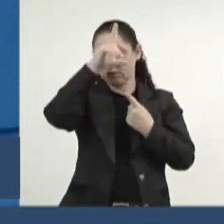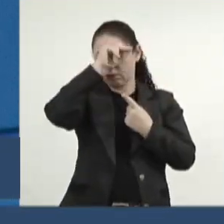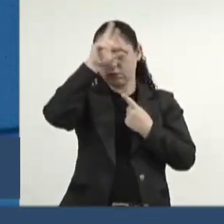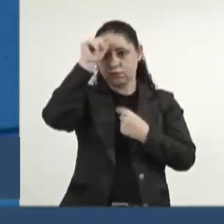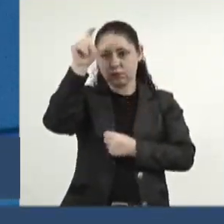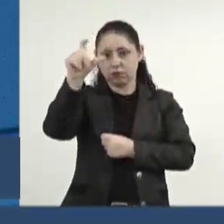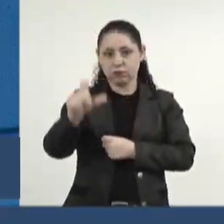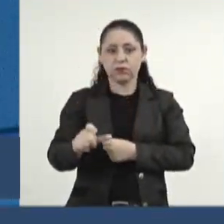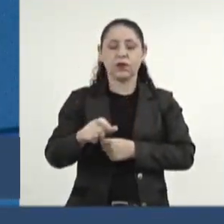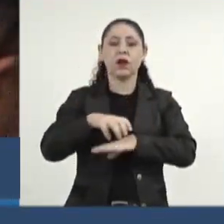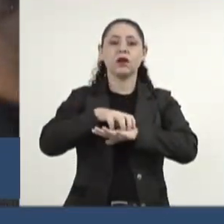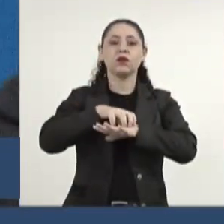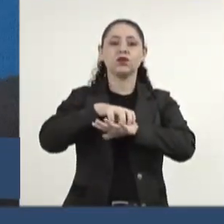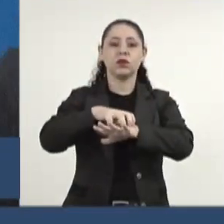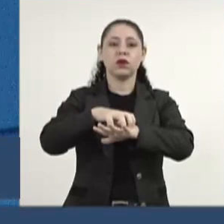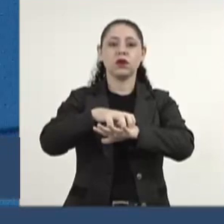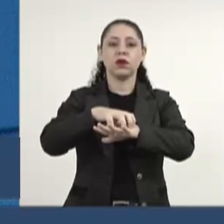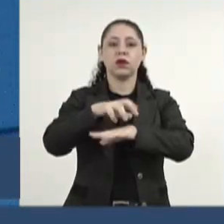prefeita de Naviraí,